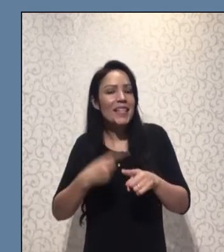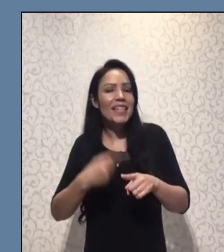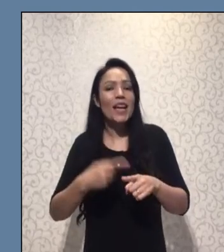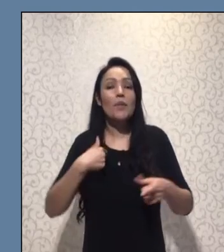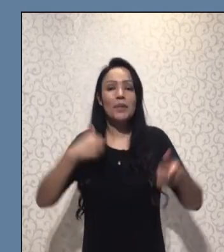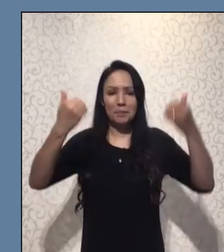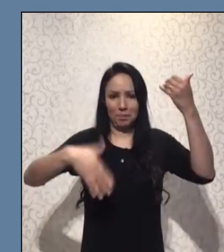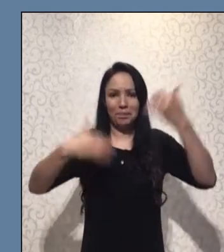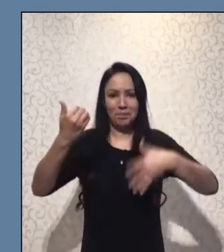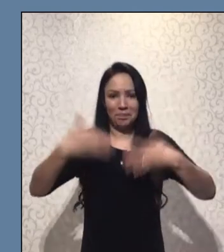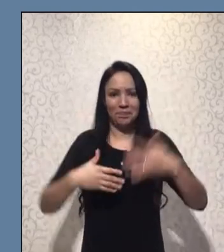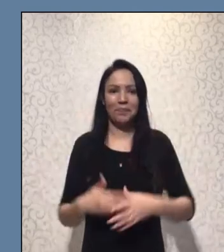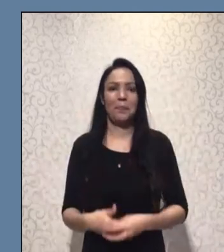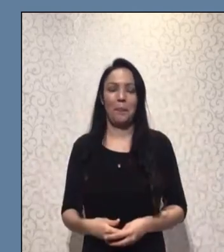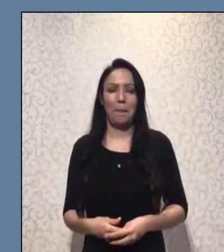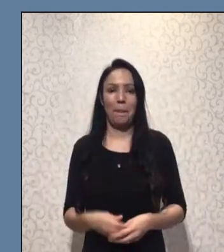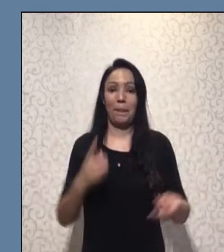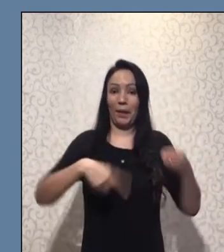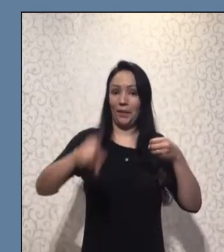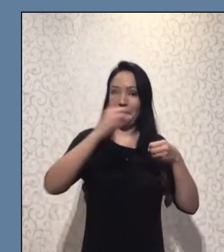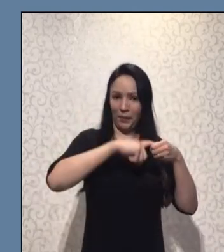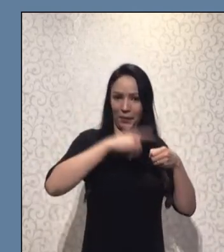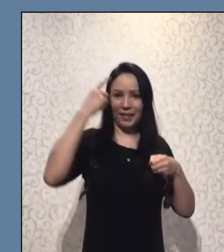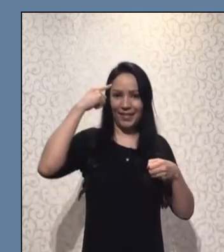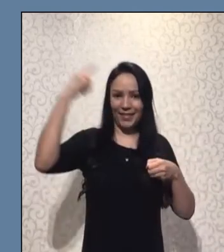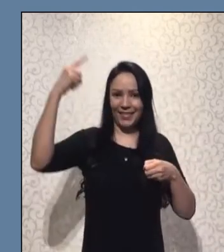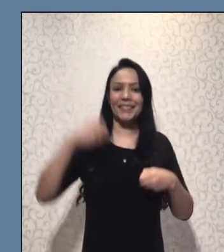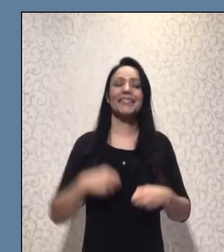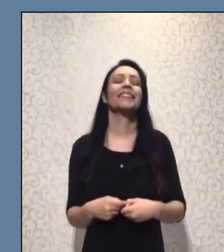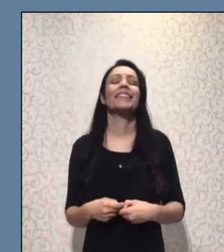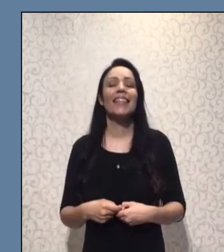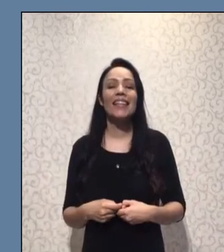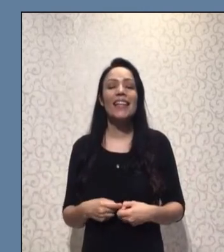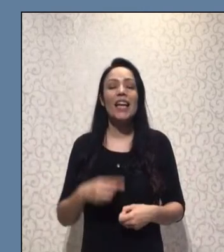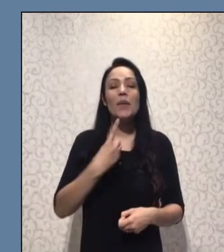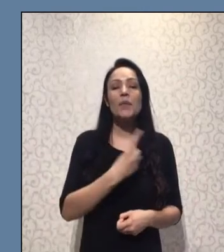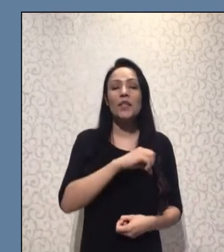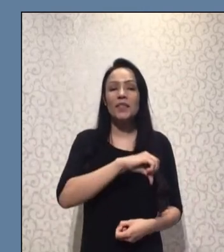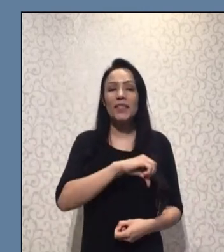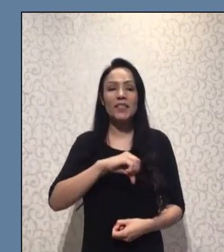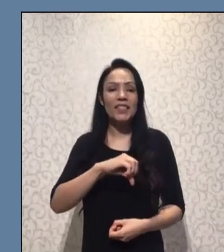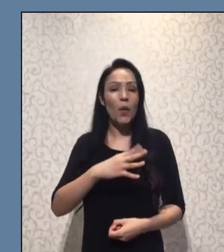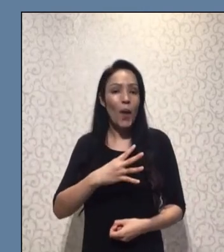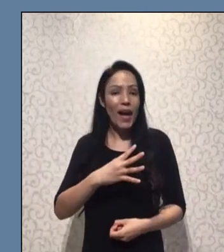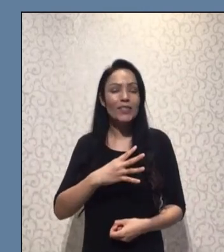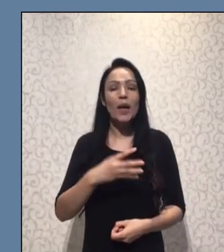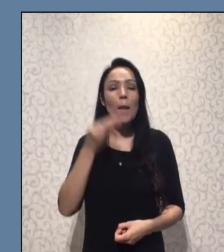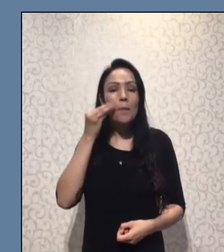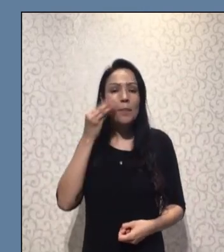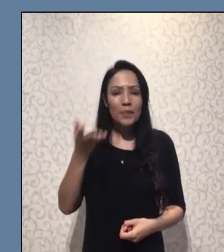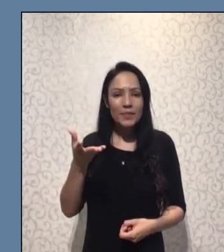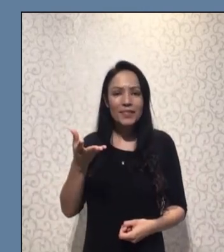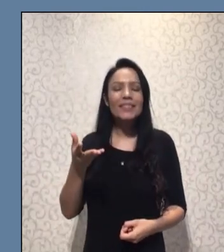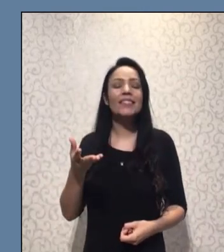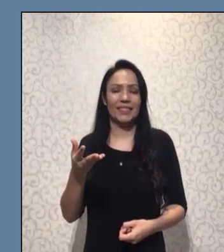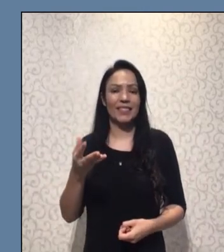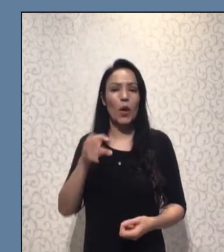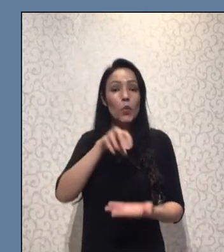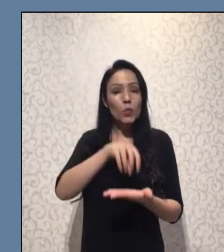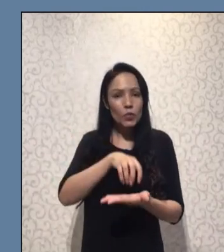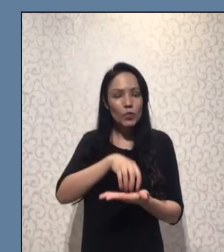então, o relembrar é viver. Em 94, eu mostrei numa exposição no Centro Cultural São